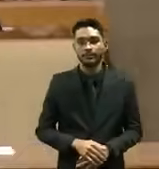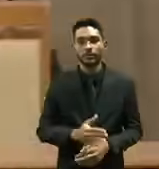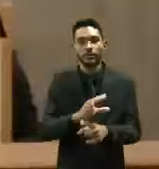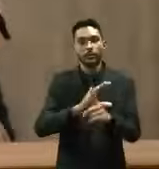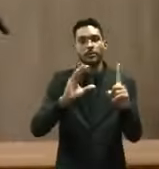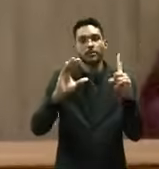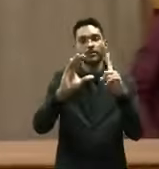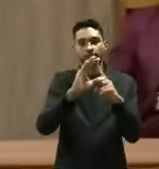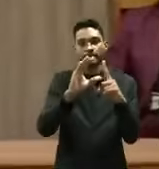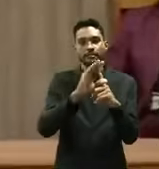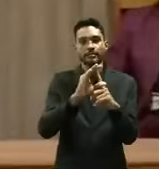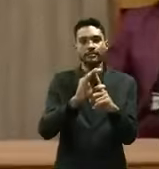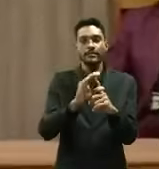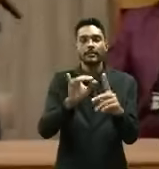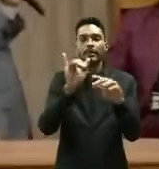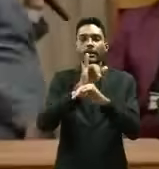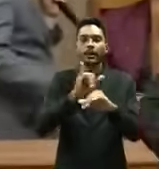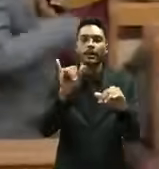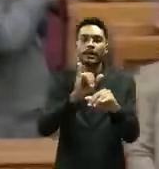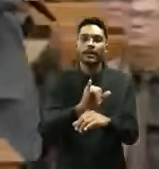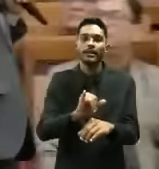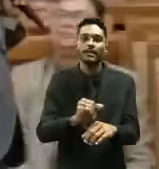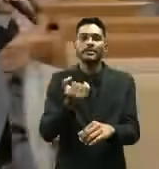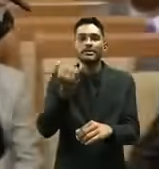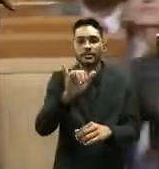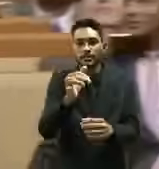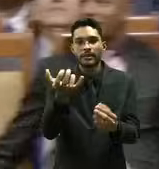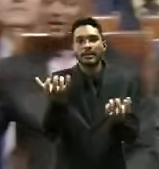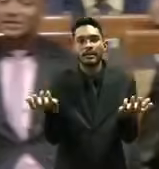agora vem aí tem irmã que vem assim